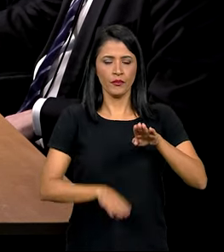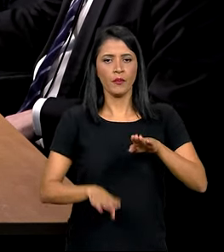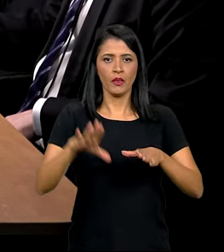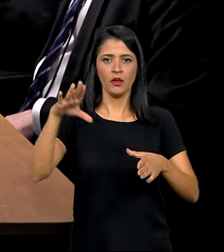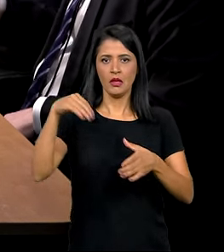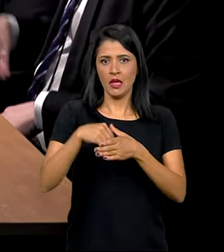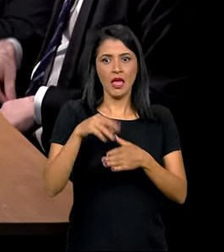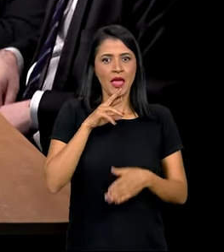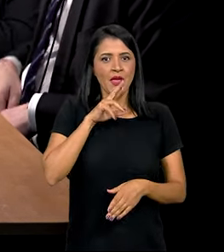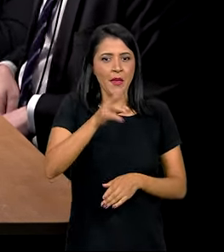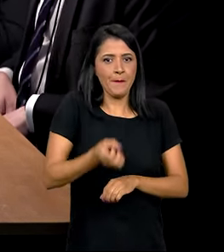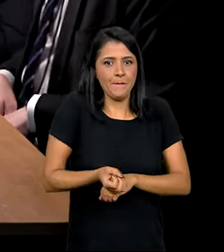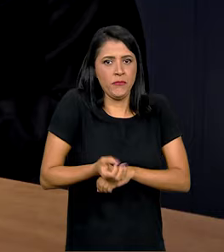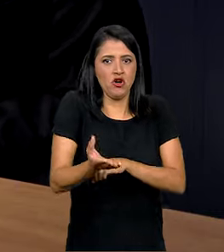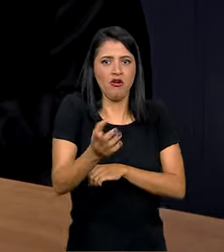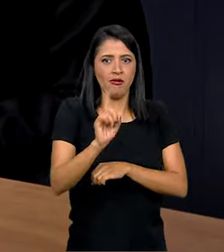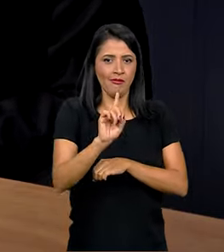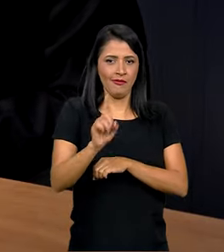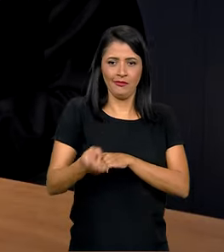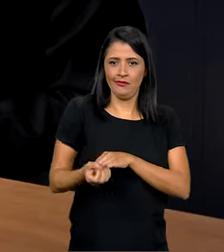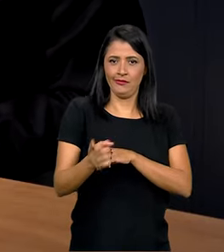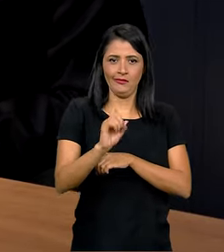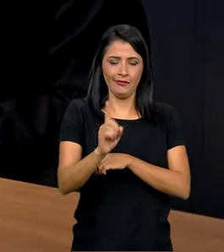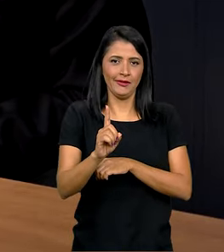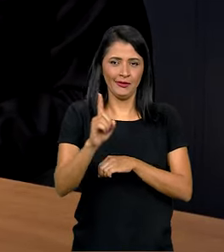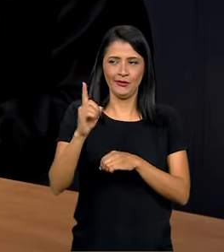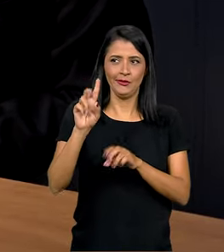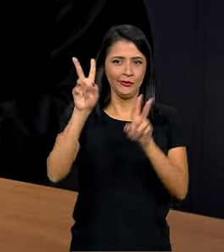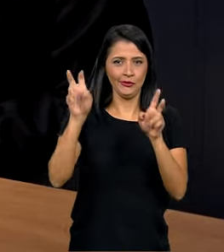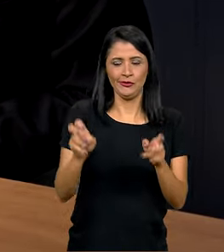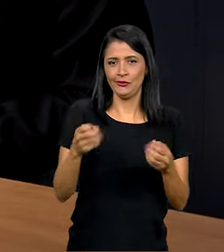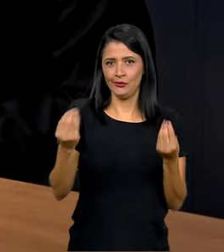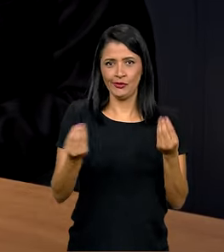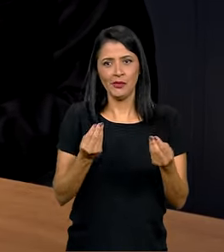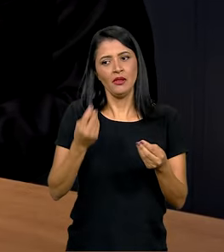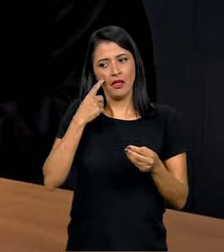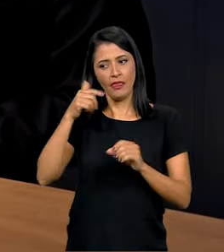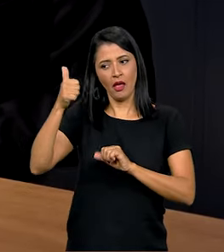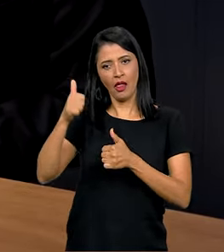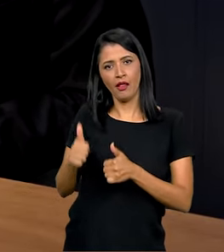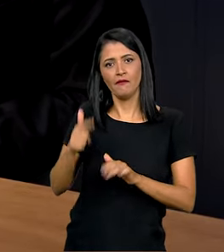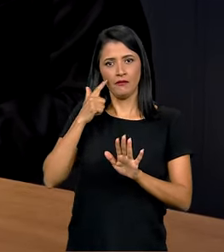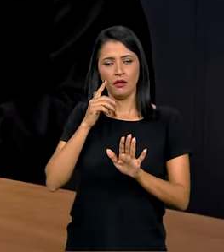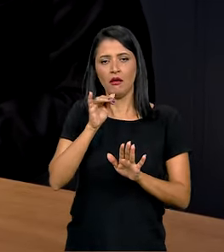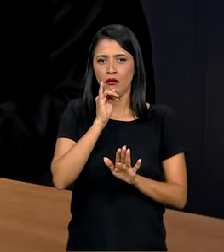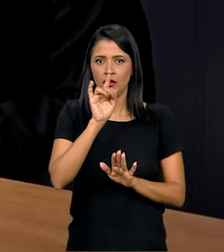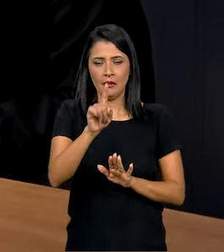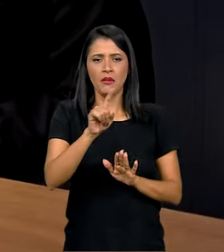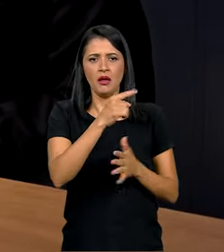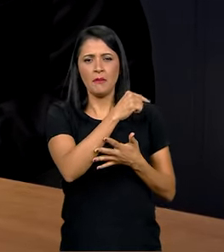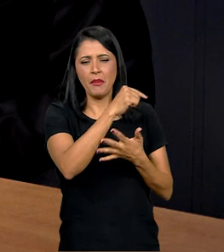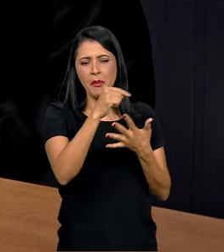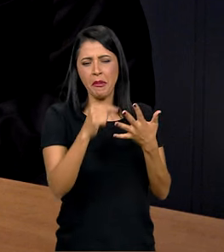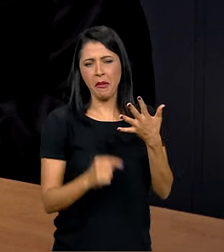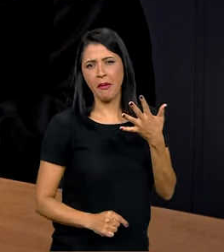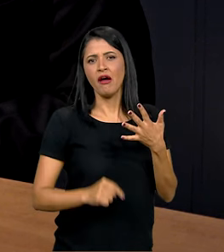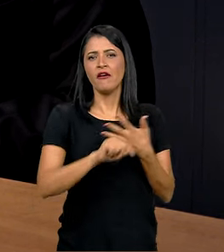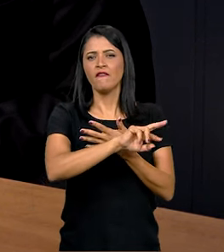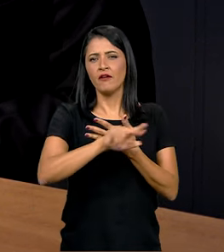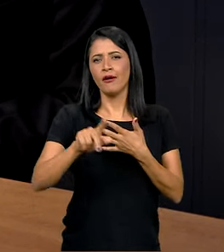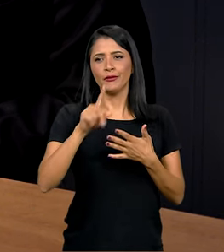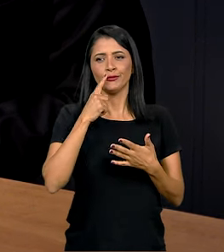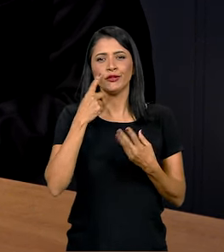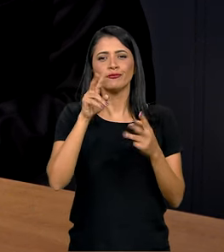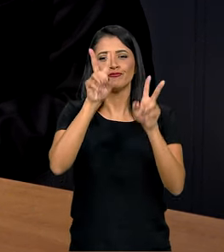com não vou dar spoilers aqui sobre o comunicado é um documento que tá né em revisão ainda mas a gente tem inúmeros pontos porque quando a gente